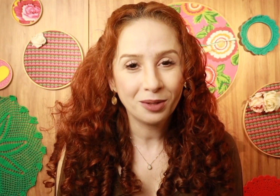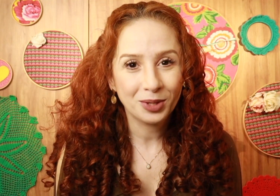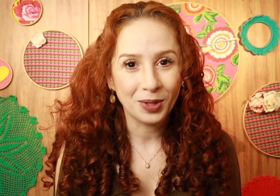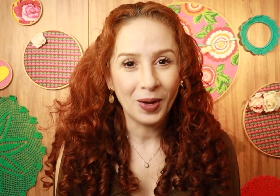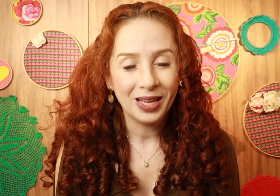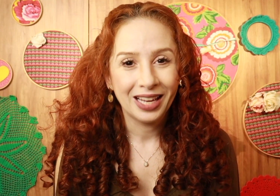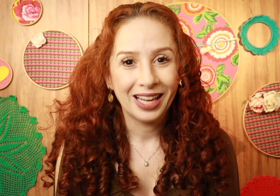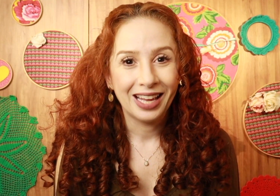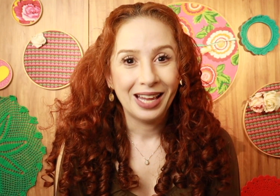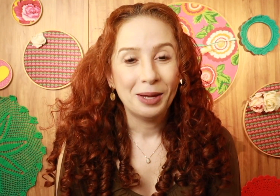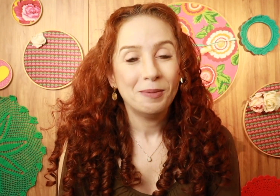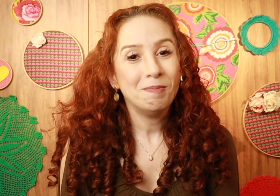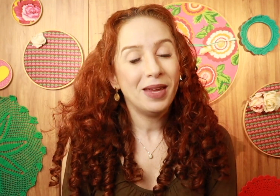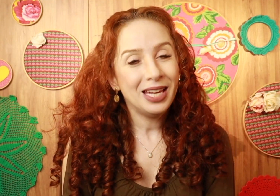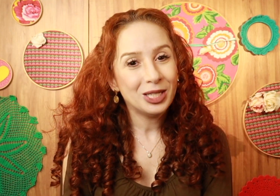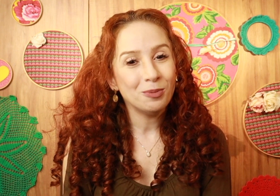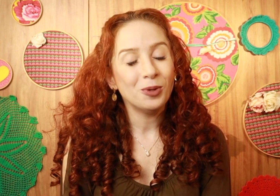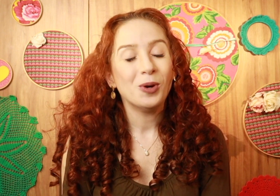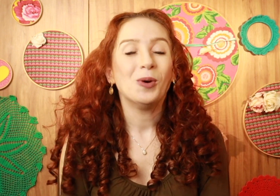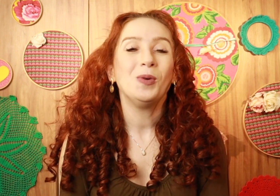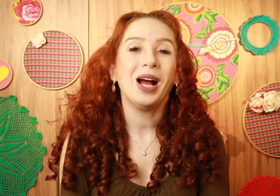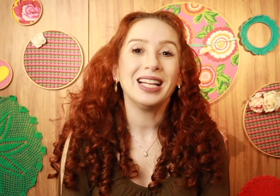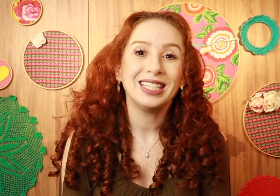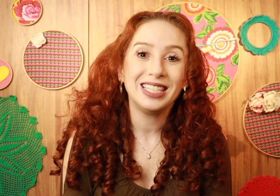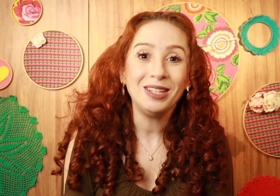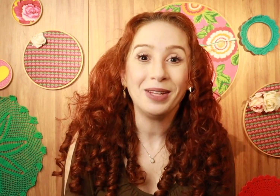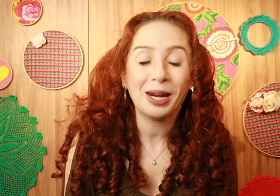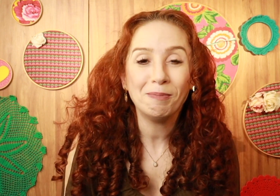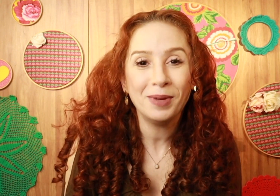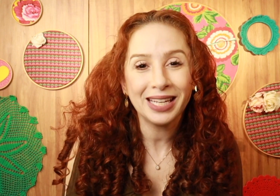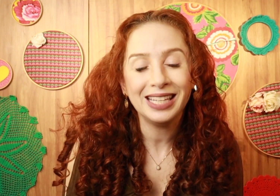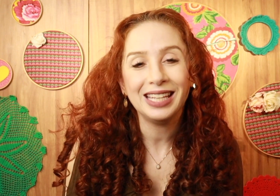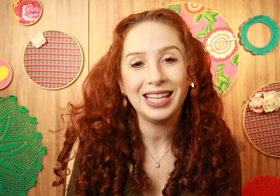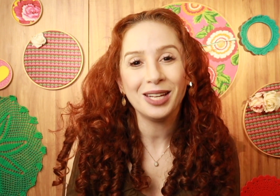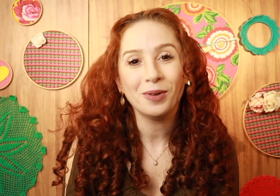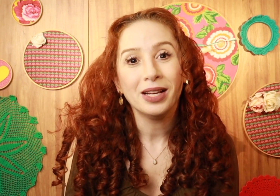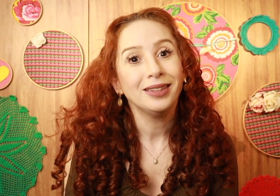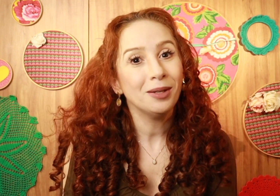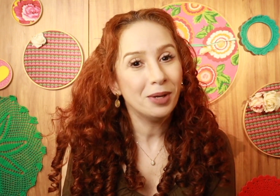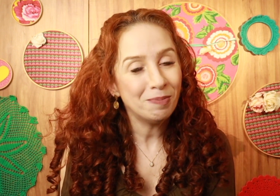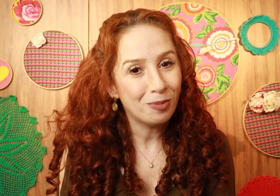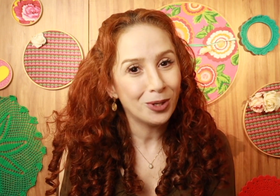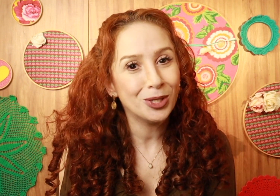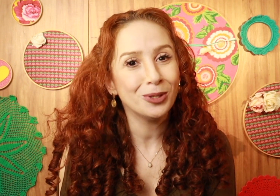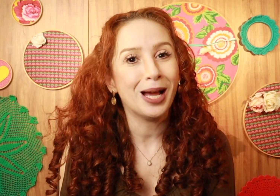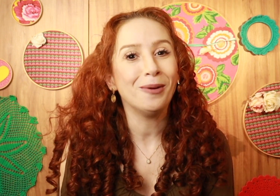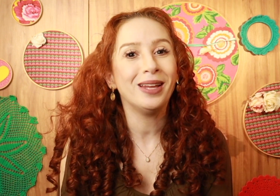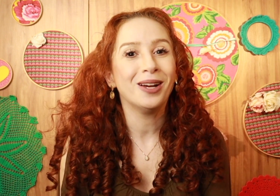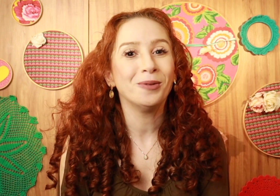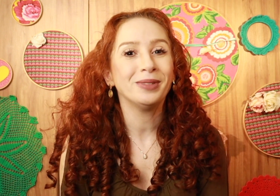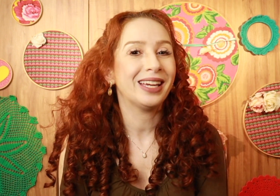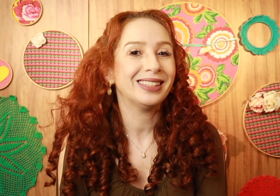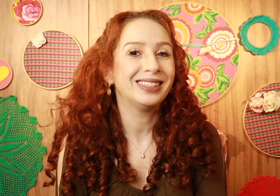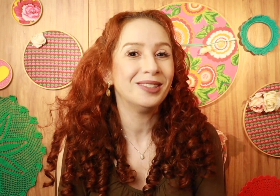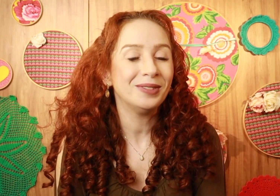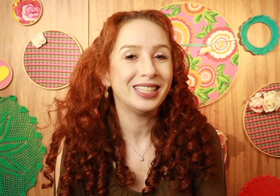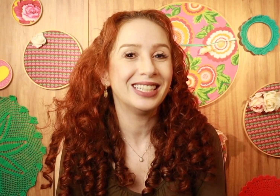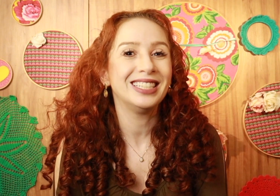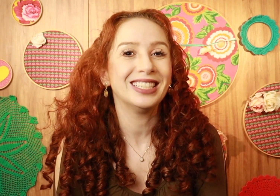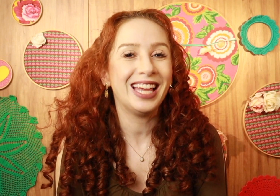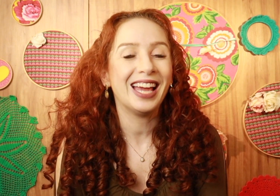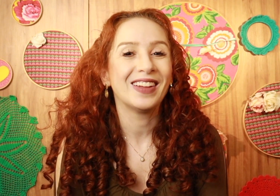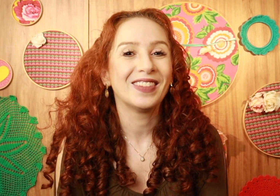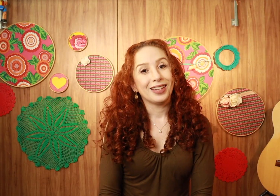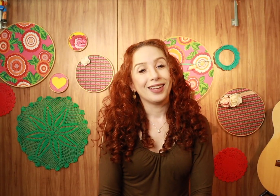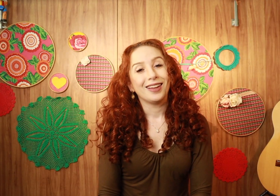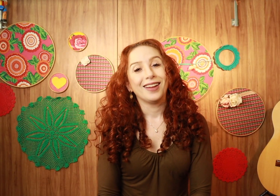Vocês viram só? Mesmo o ratinho, que era pequenininho, também pôde ajudar o leão, que era tão